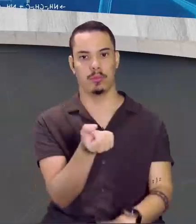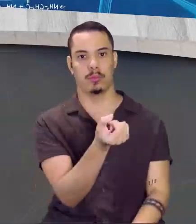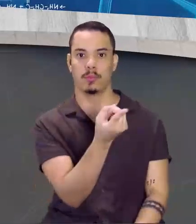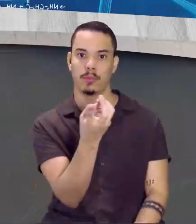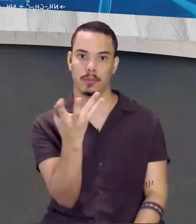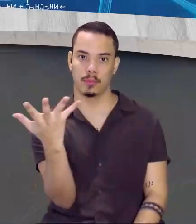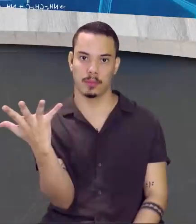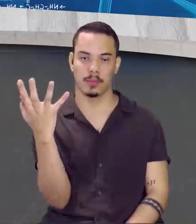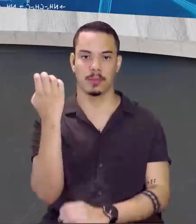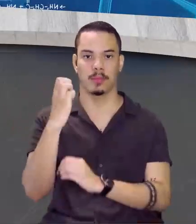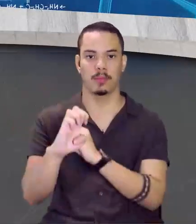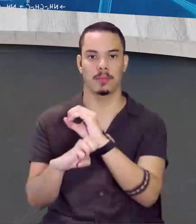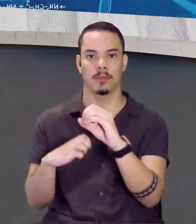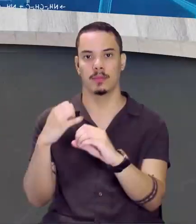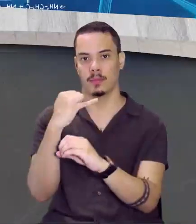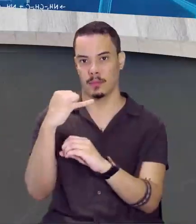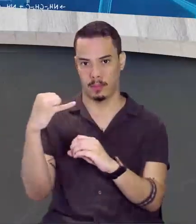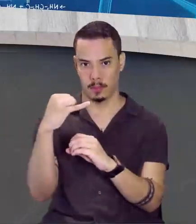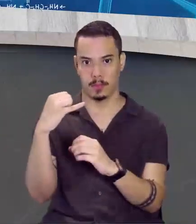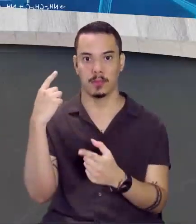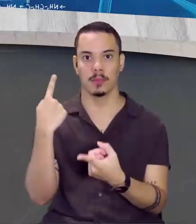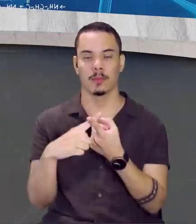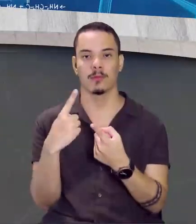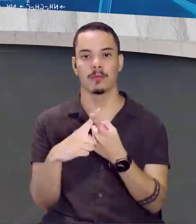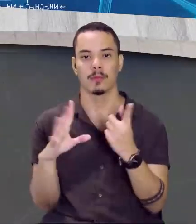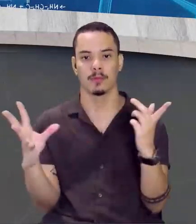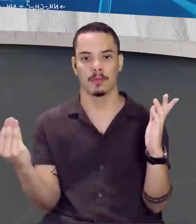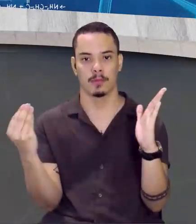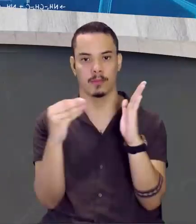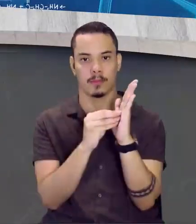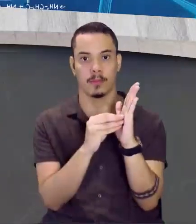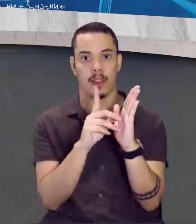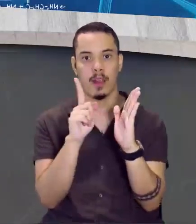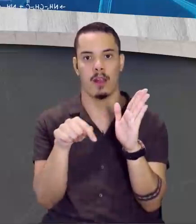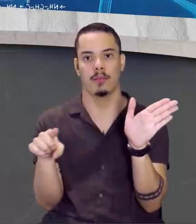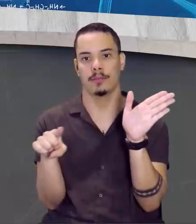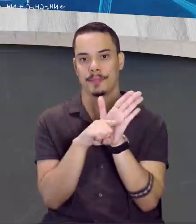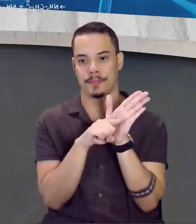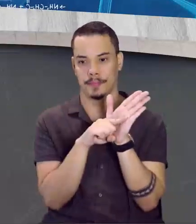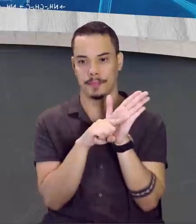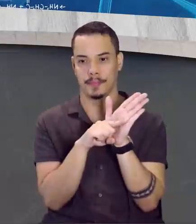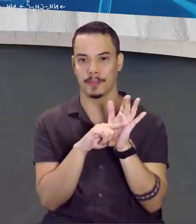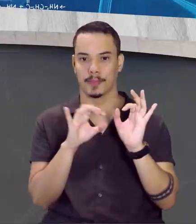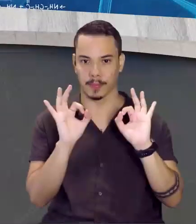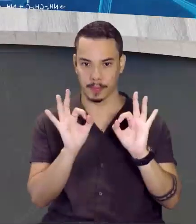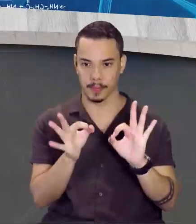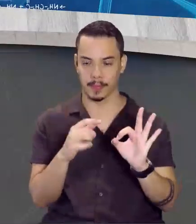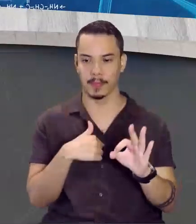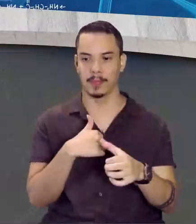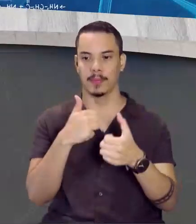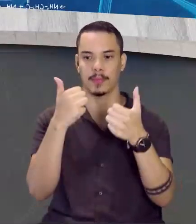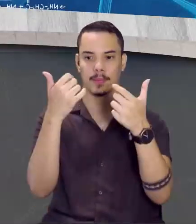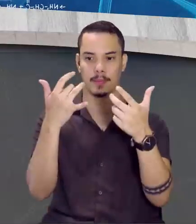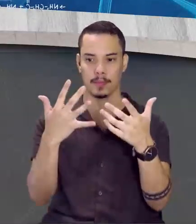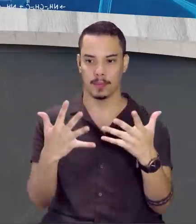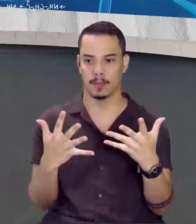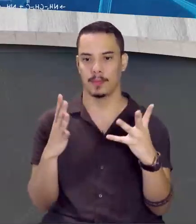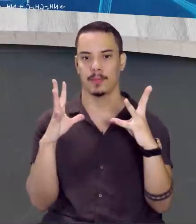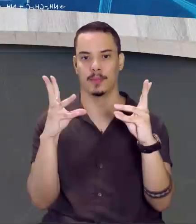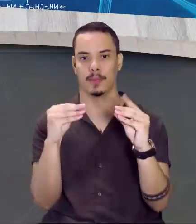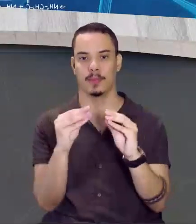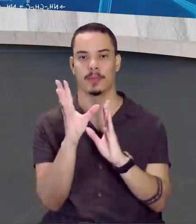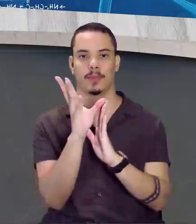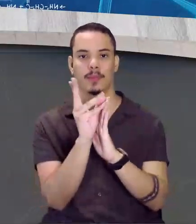elétrons que foi ganho, porque ele está eletricamente negativo, beleza? Fazendo essa revisão de conteúdo para